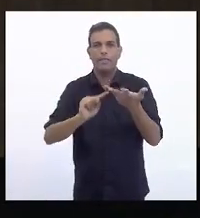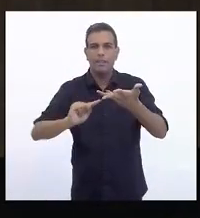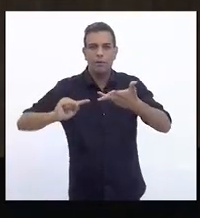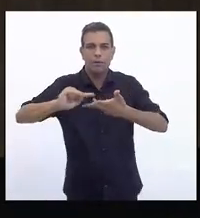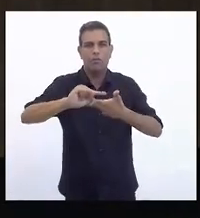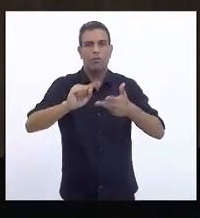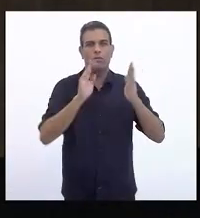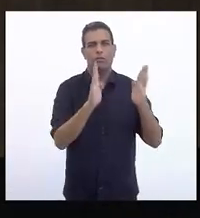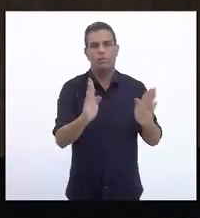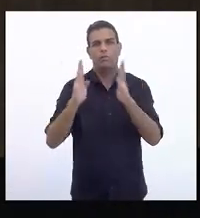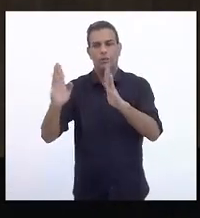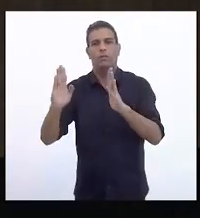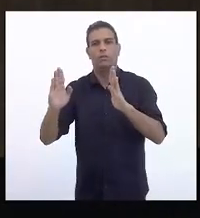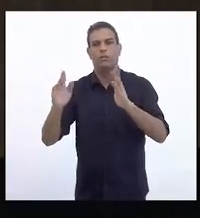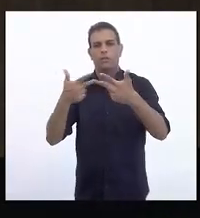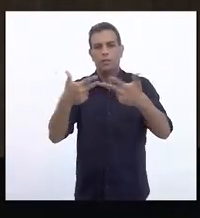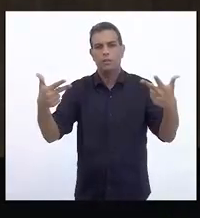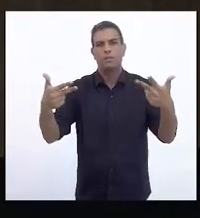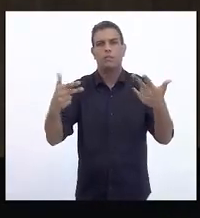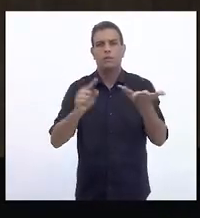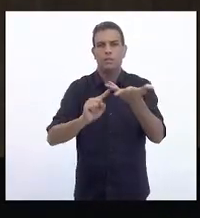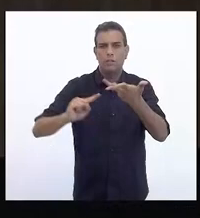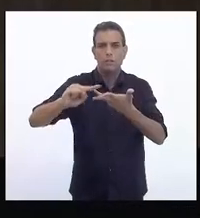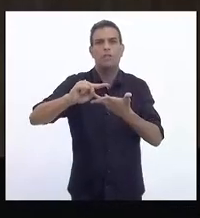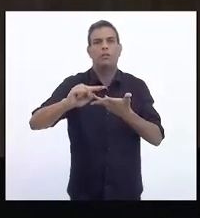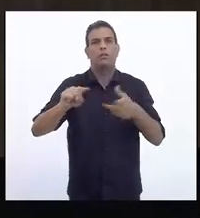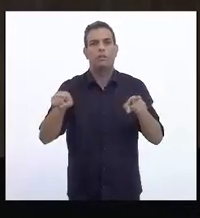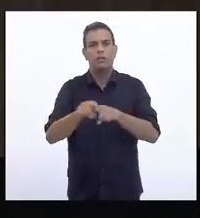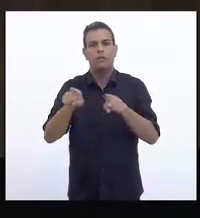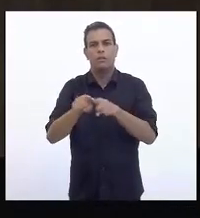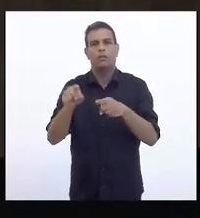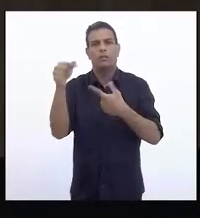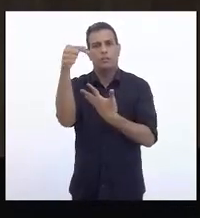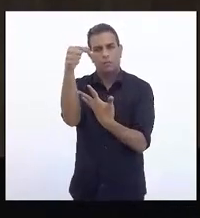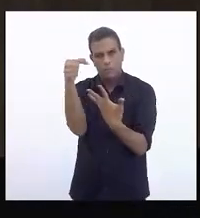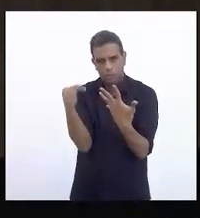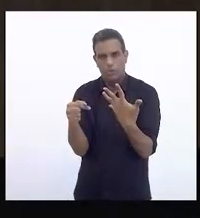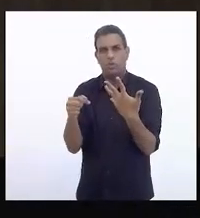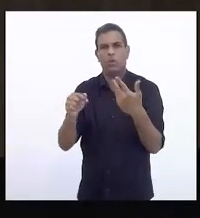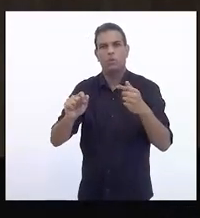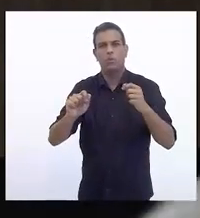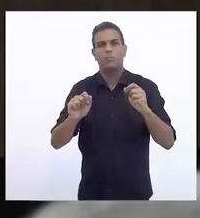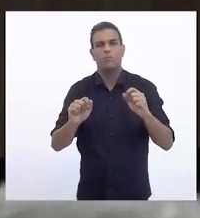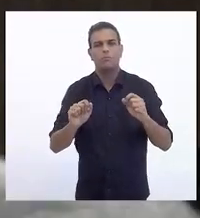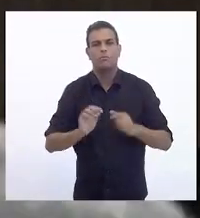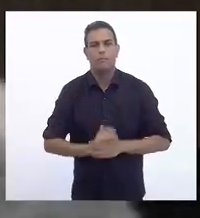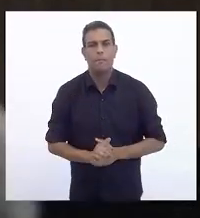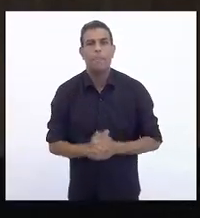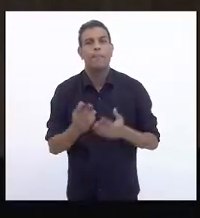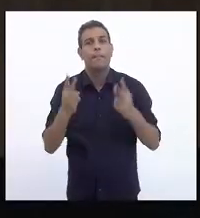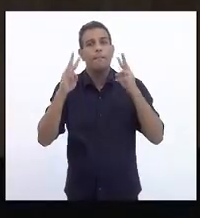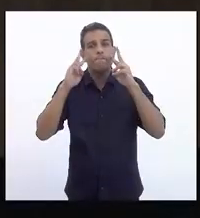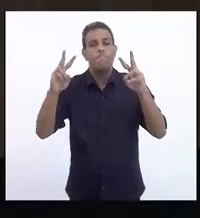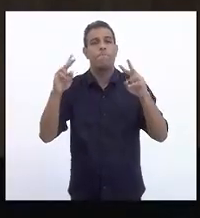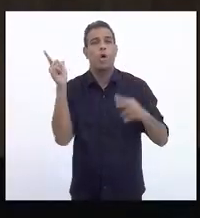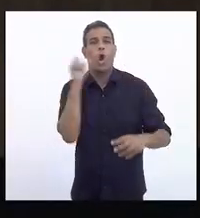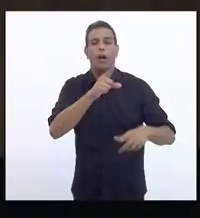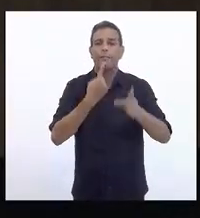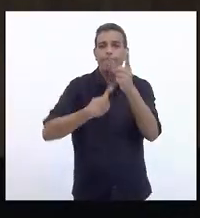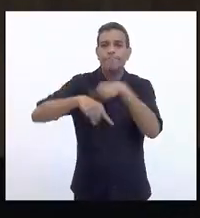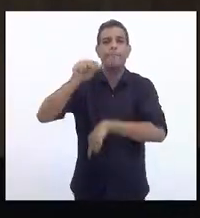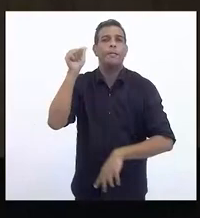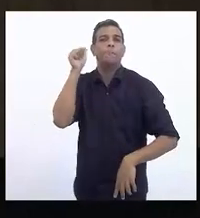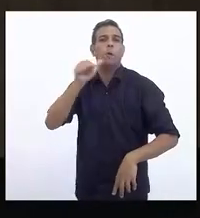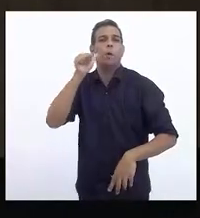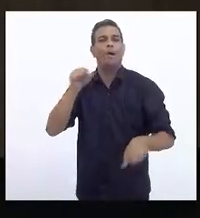falo, essa trajetória de podermos estar aqui hoje representando as mulheres no parlamento. Viva o voto feminino, viva